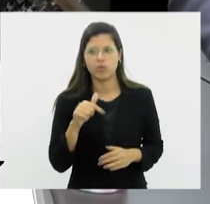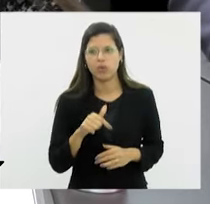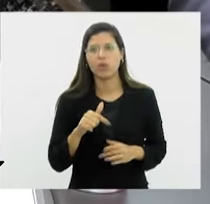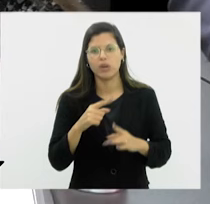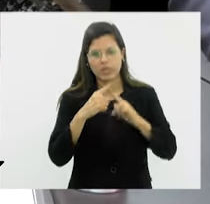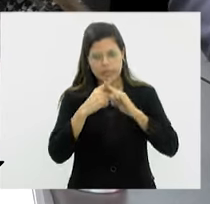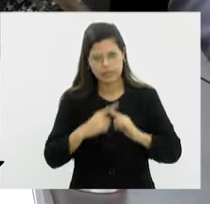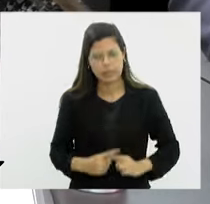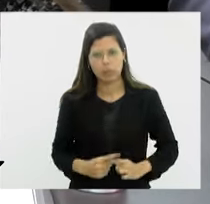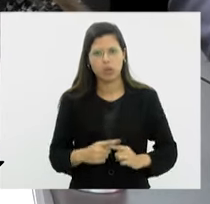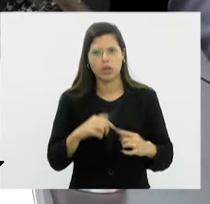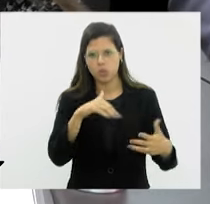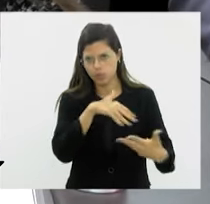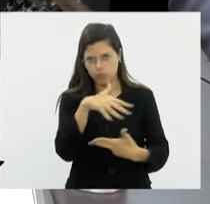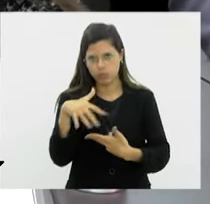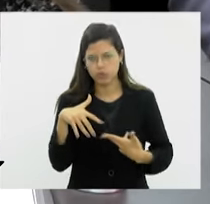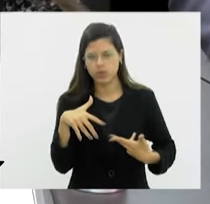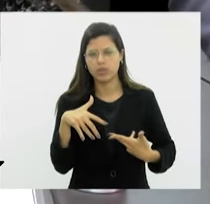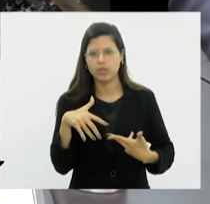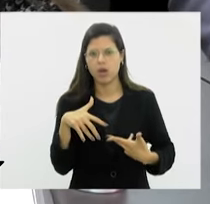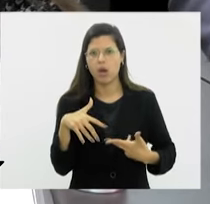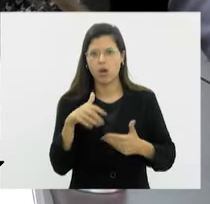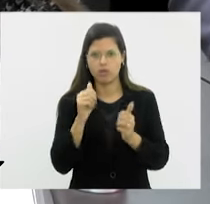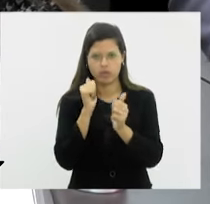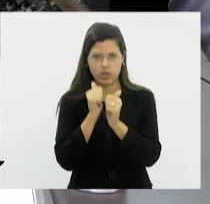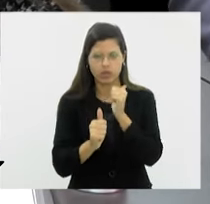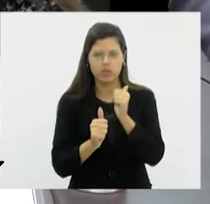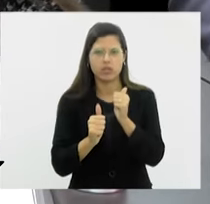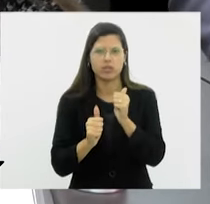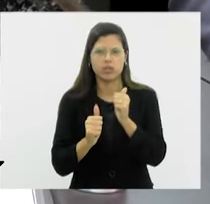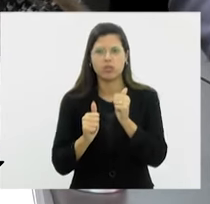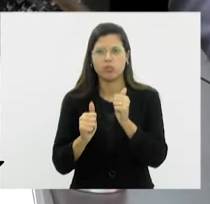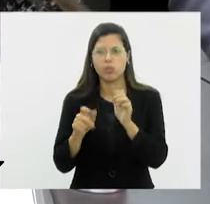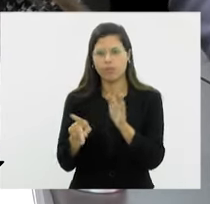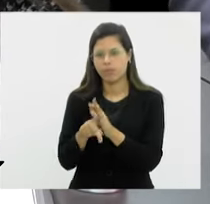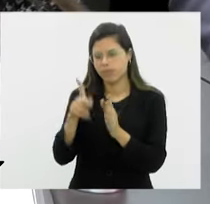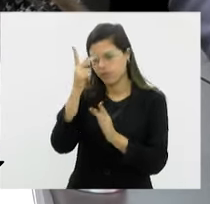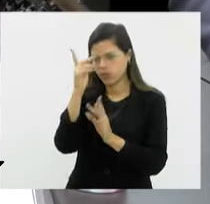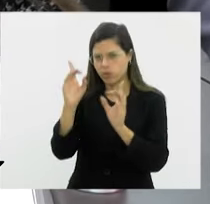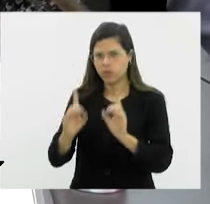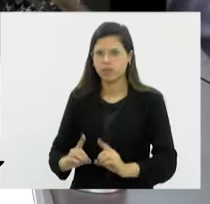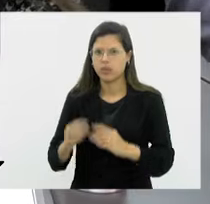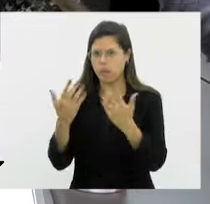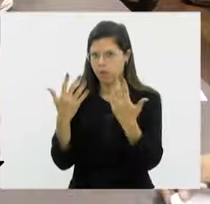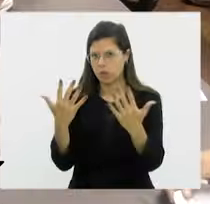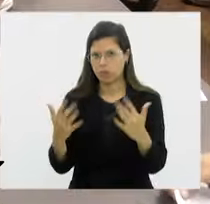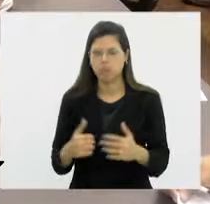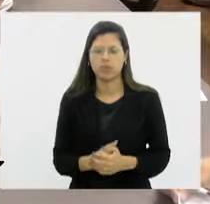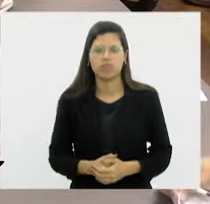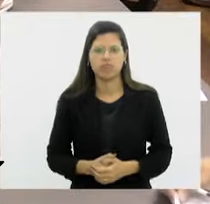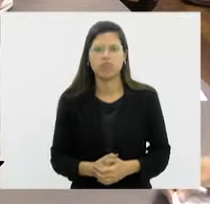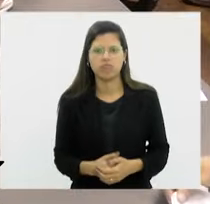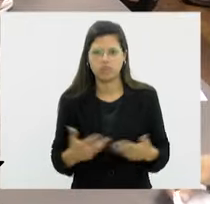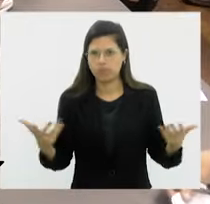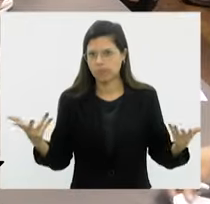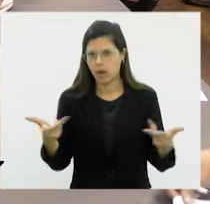Campeonato Internacional Mundial, né? de Atletismo Paralímpico, enfim. E está de parabéns. Realmente são